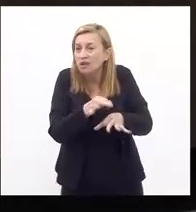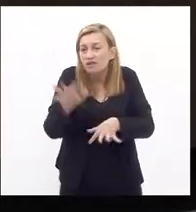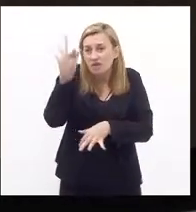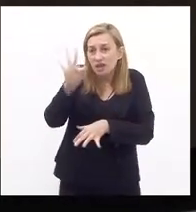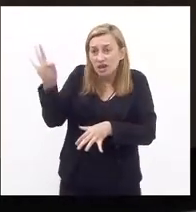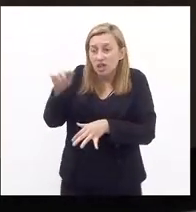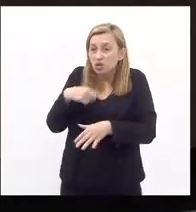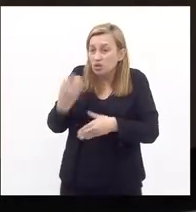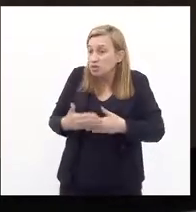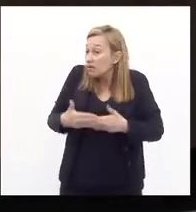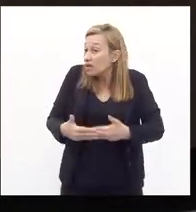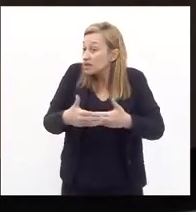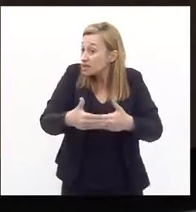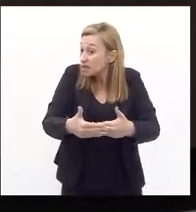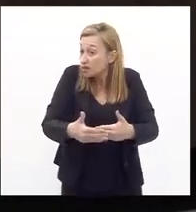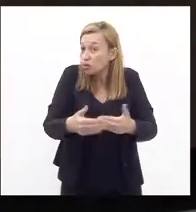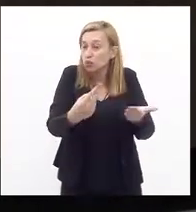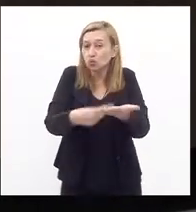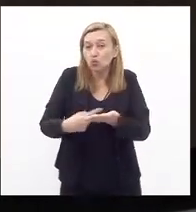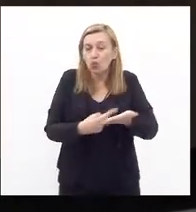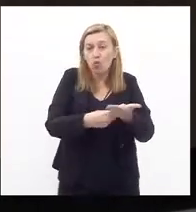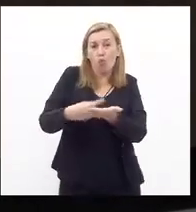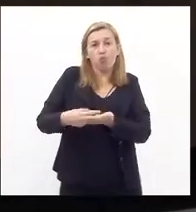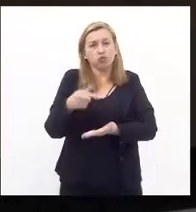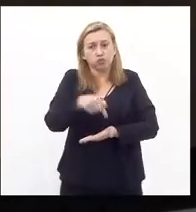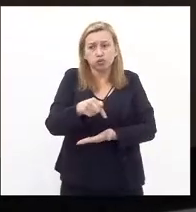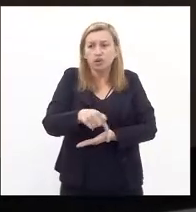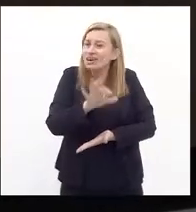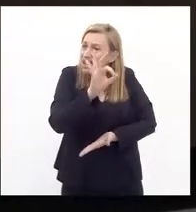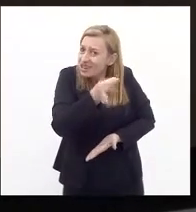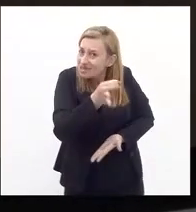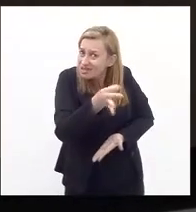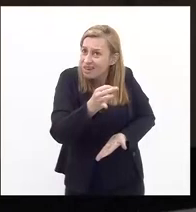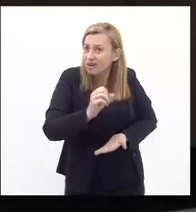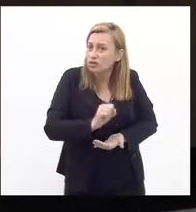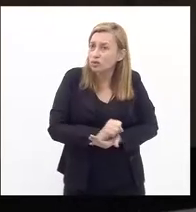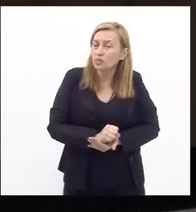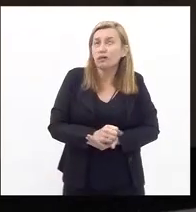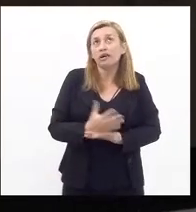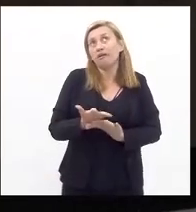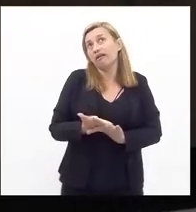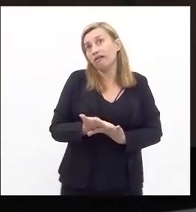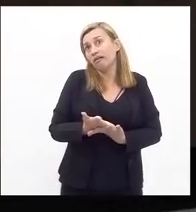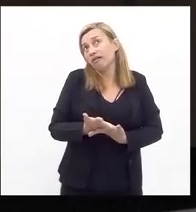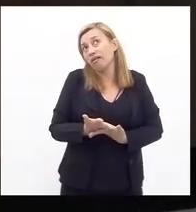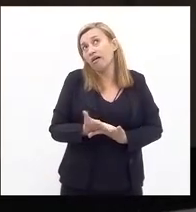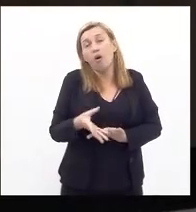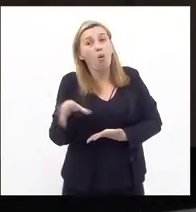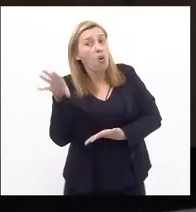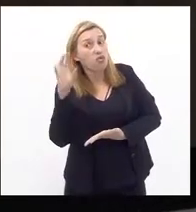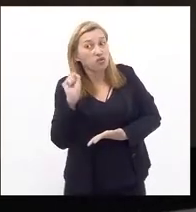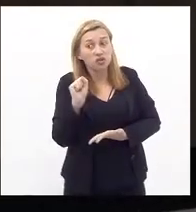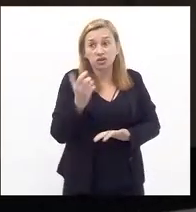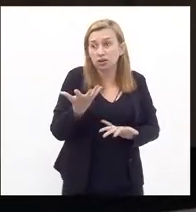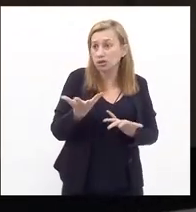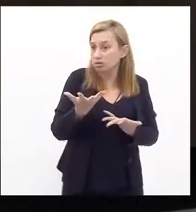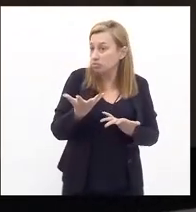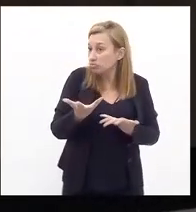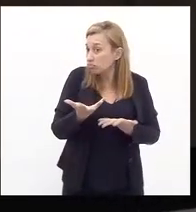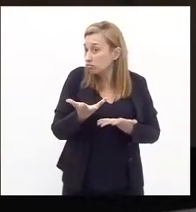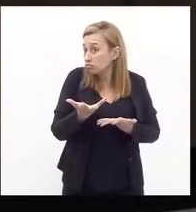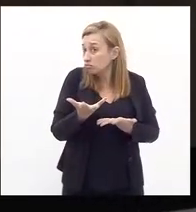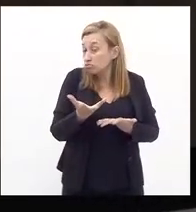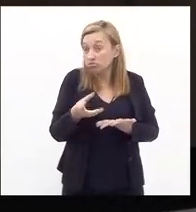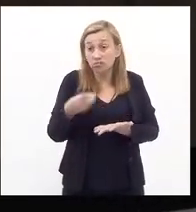nós avançamos muito nos acordos aqui e é óbvio que ao ouvir a